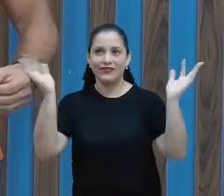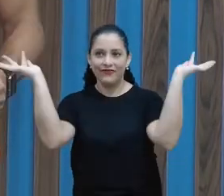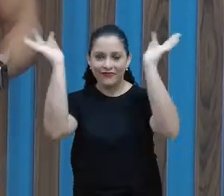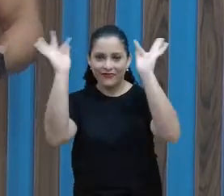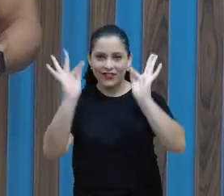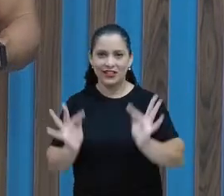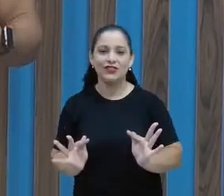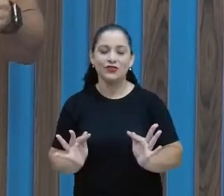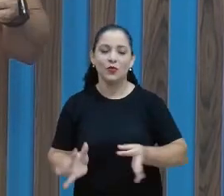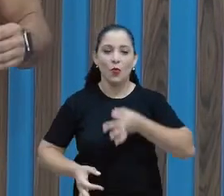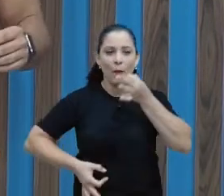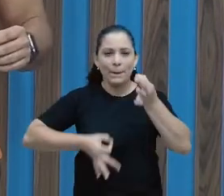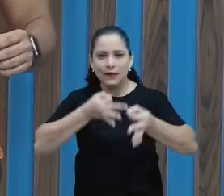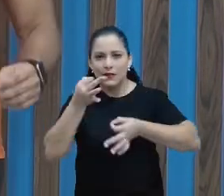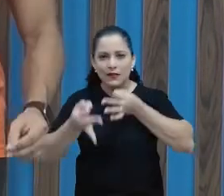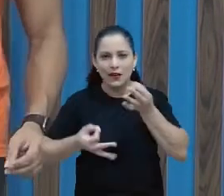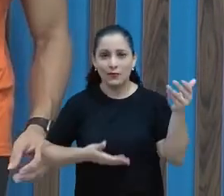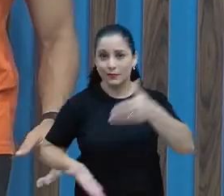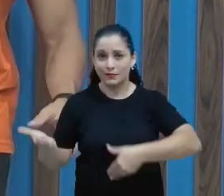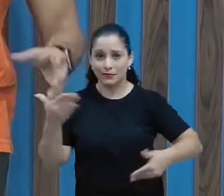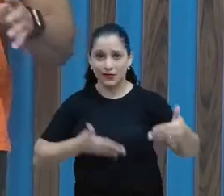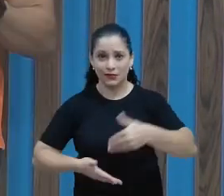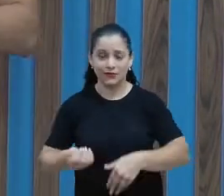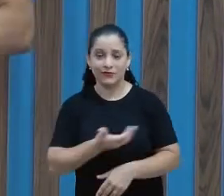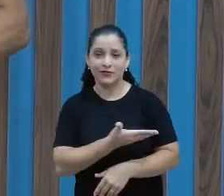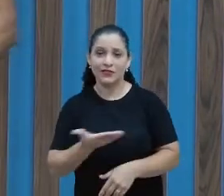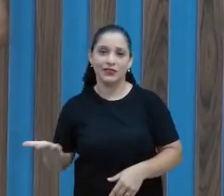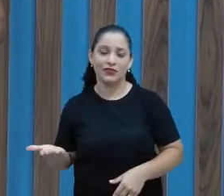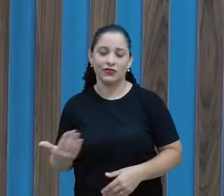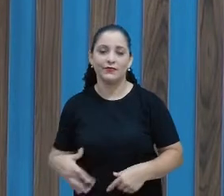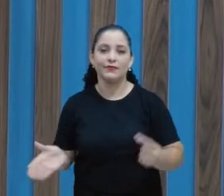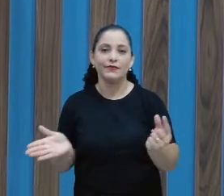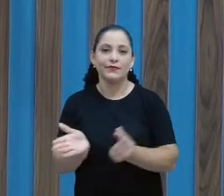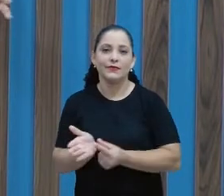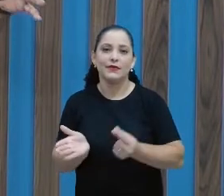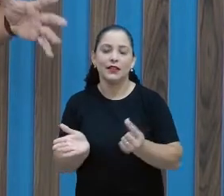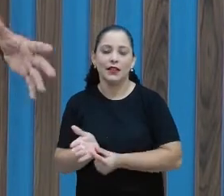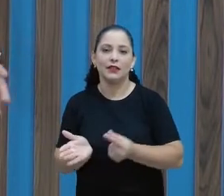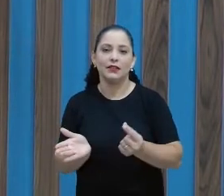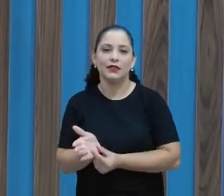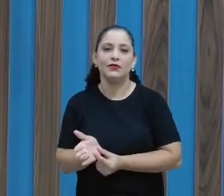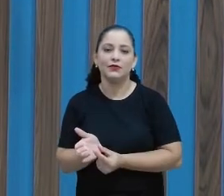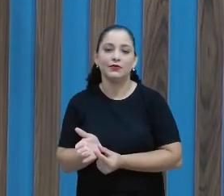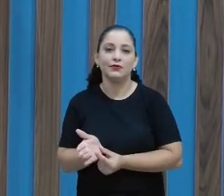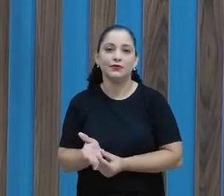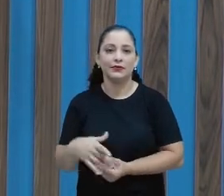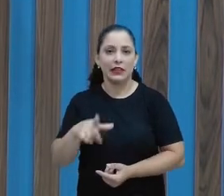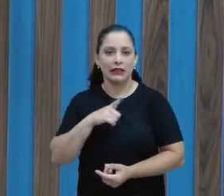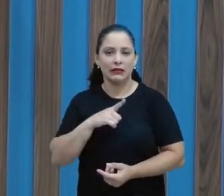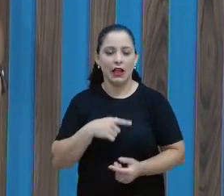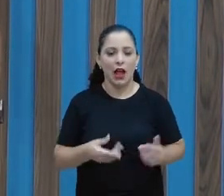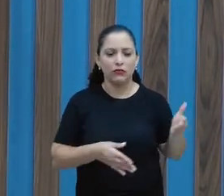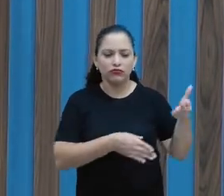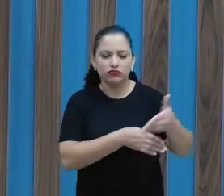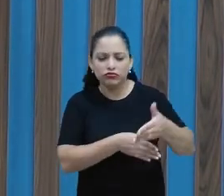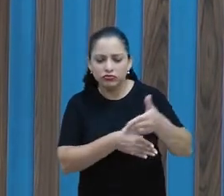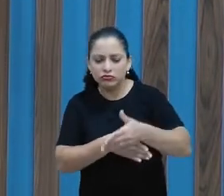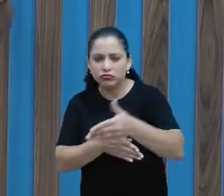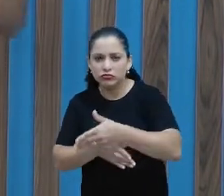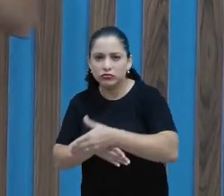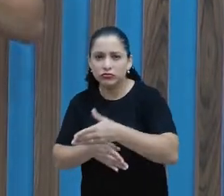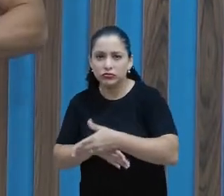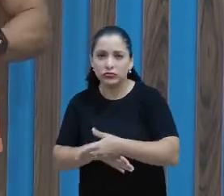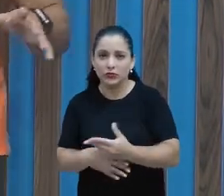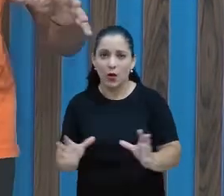com cada comentário de vocês, certo? Enquanto o nosso aplicativo aí estão fazendo a enturmação, a equipe de TI está trabalhando